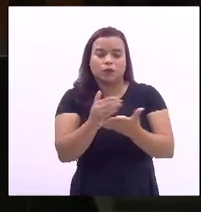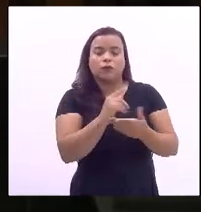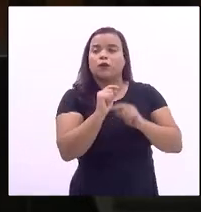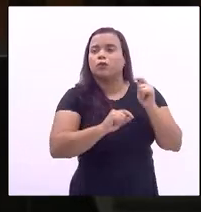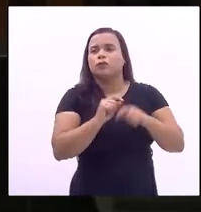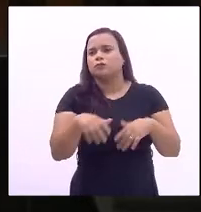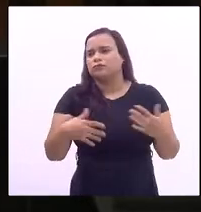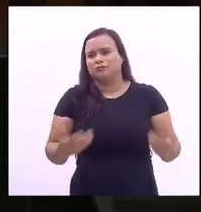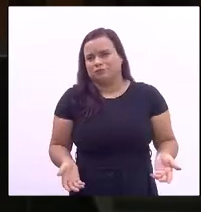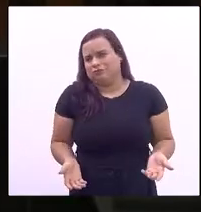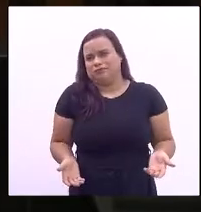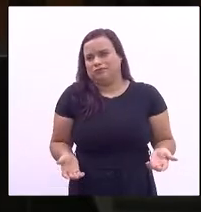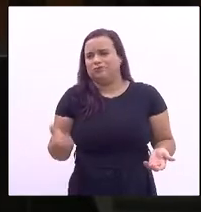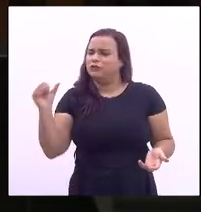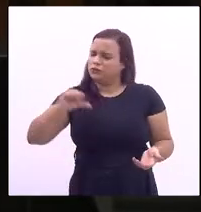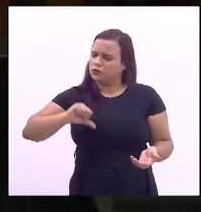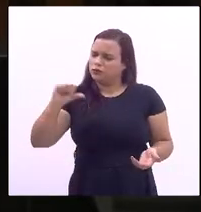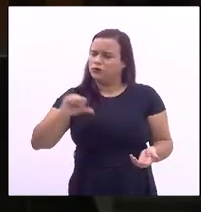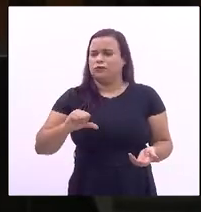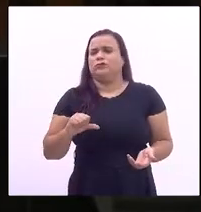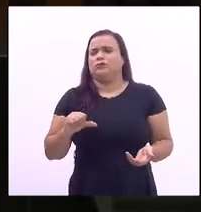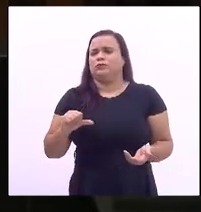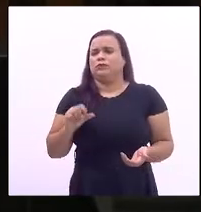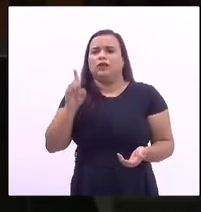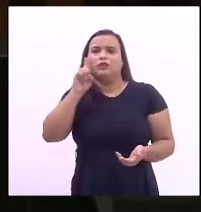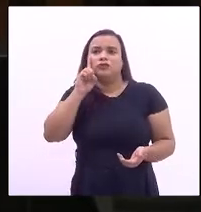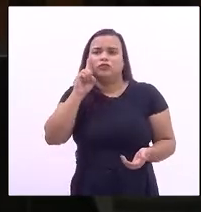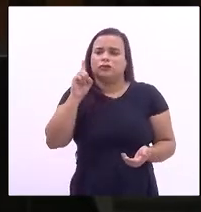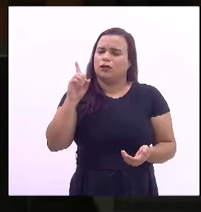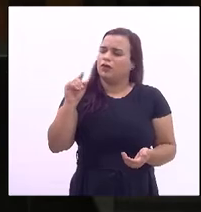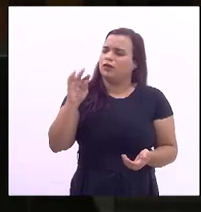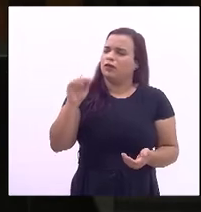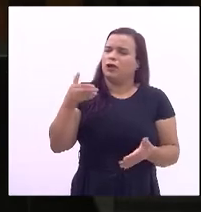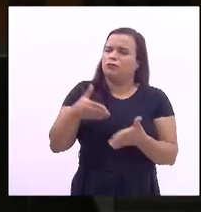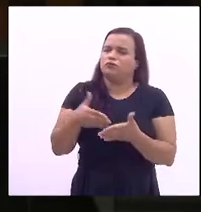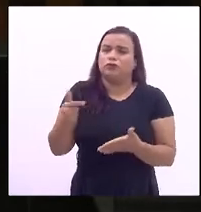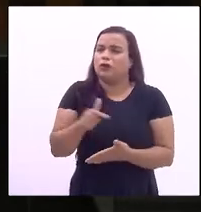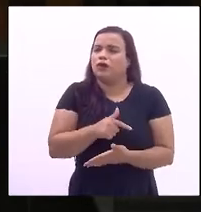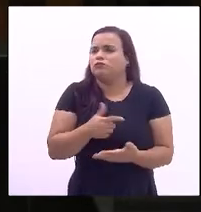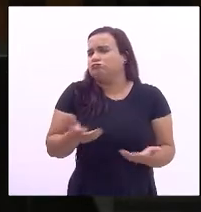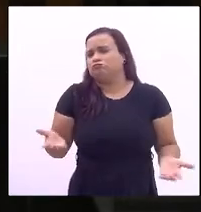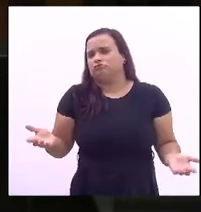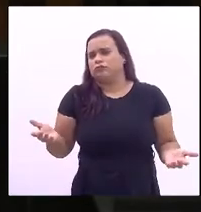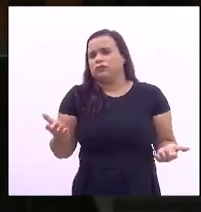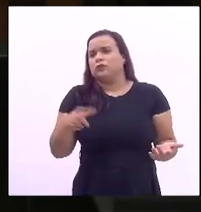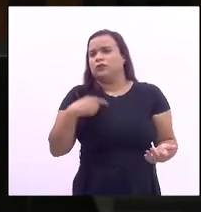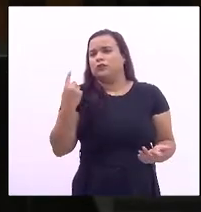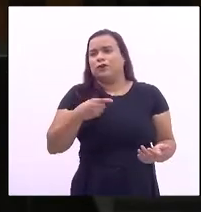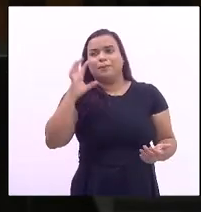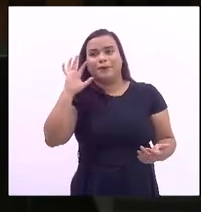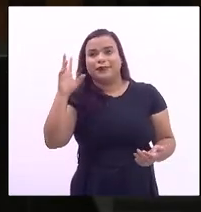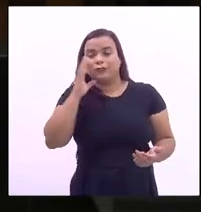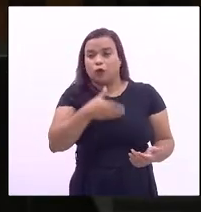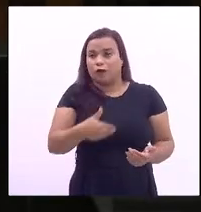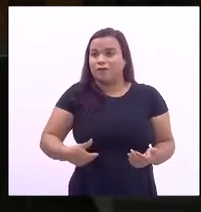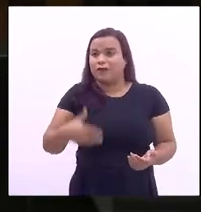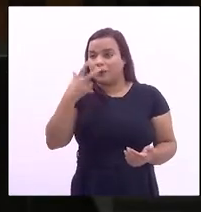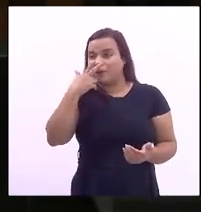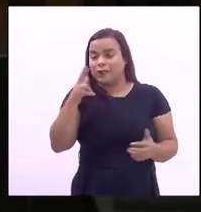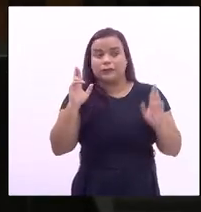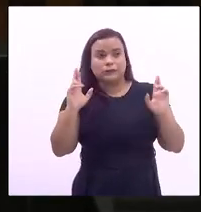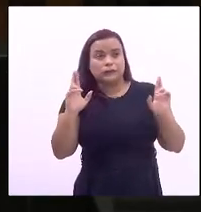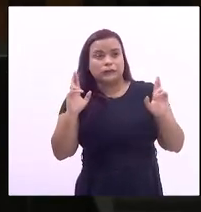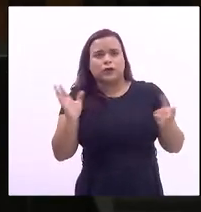Isso é muito ruim porque a gente tá no período onde o governo ainda está contando com receitas extraordinárias